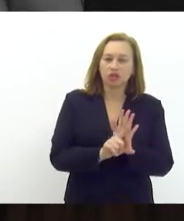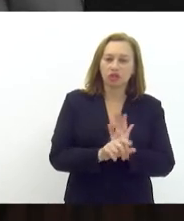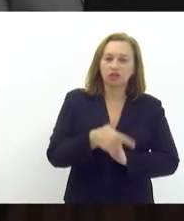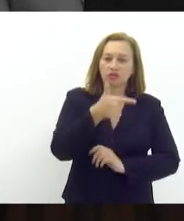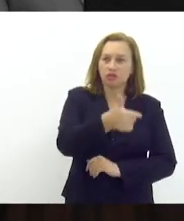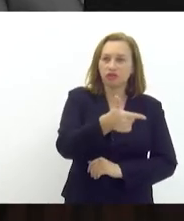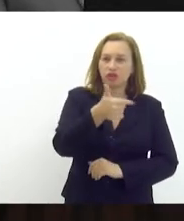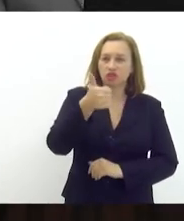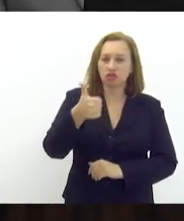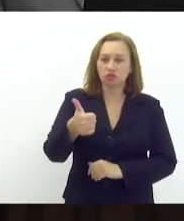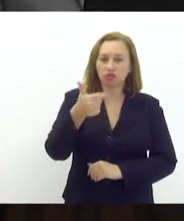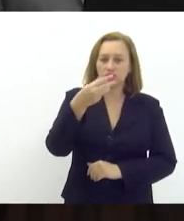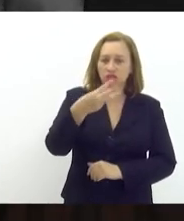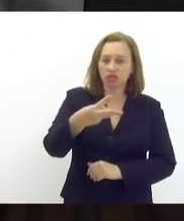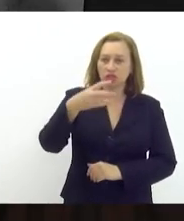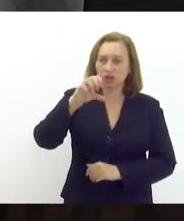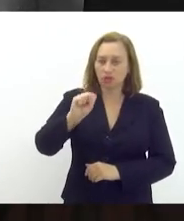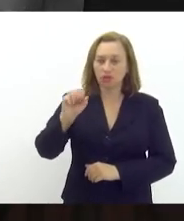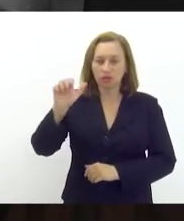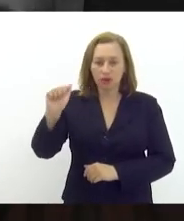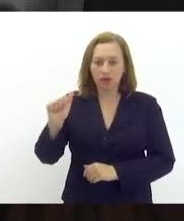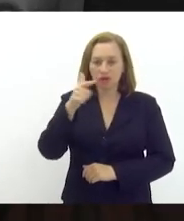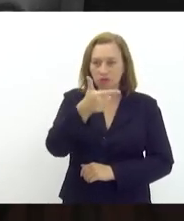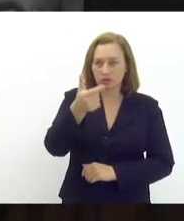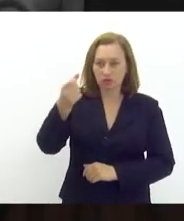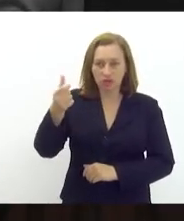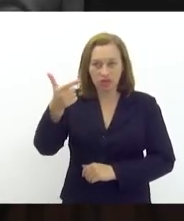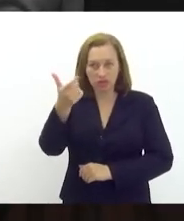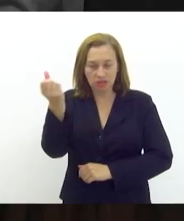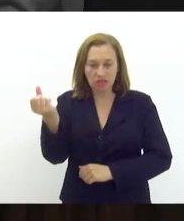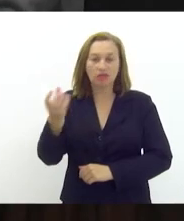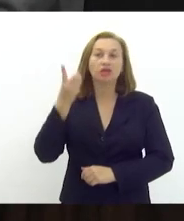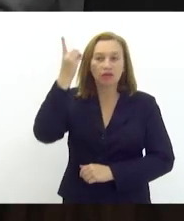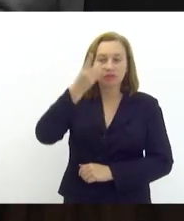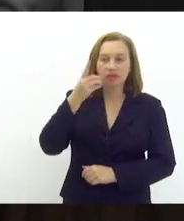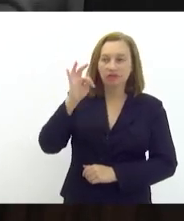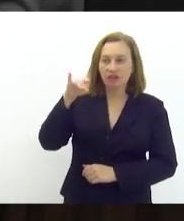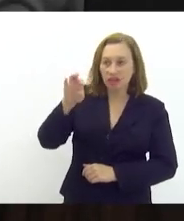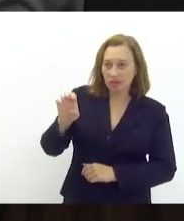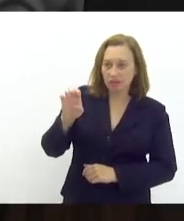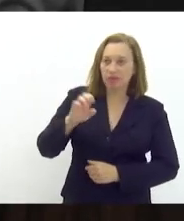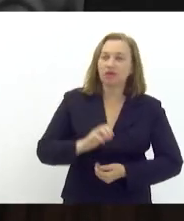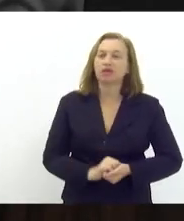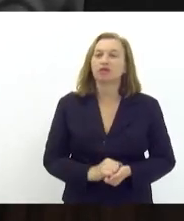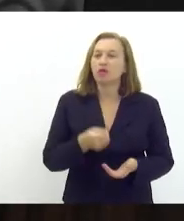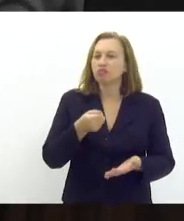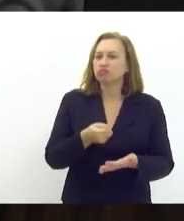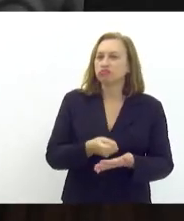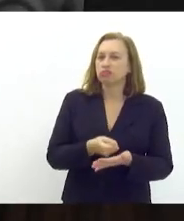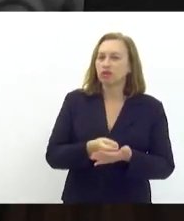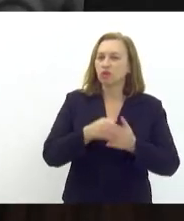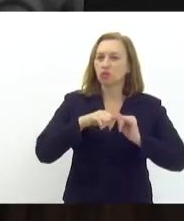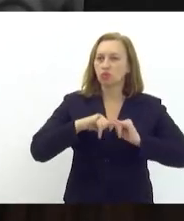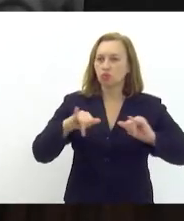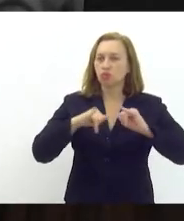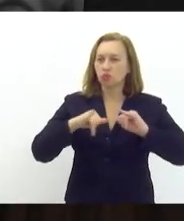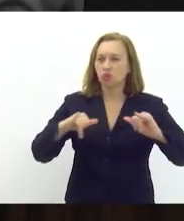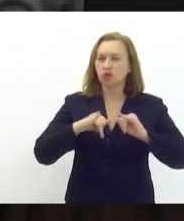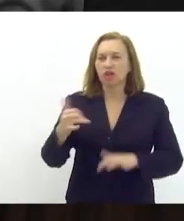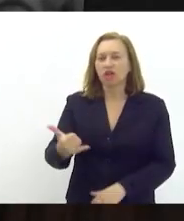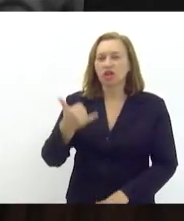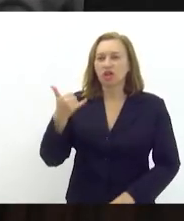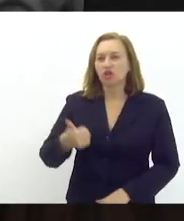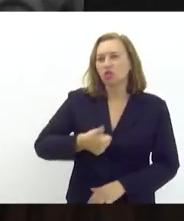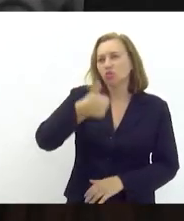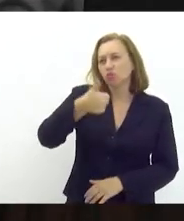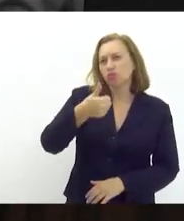número 2138 a de 2016 de autoria Deputado Felipe Soares que torna obrigatória a divulgação do ligue 132